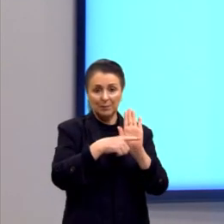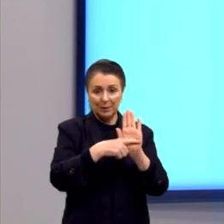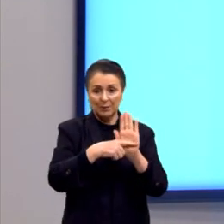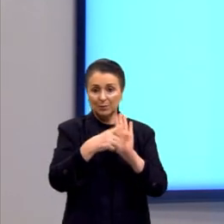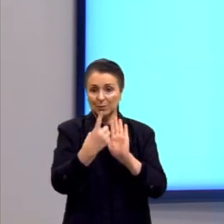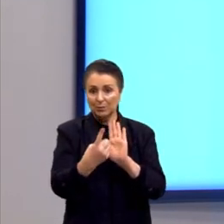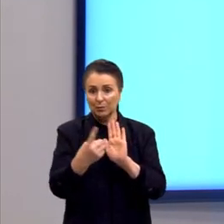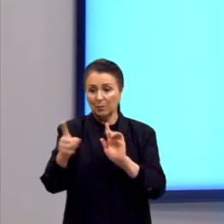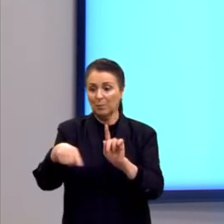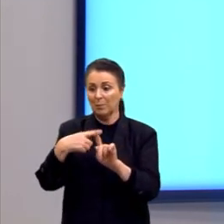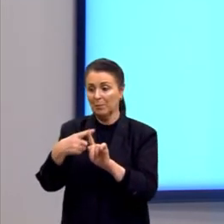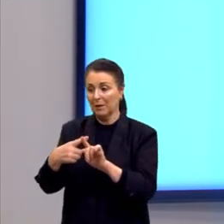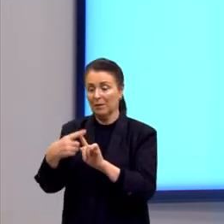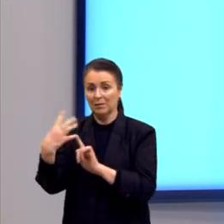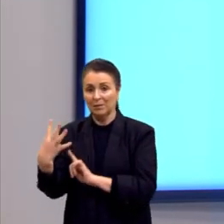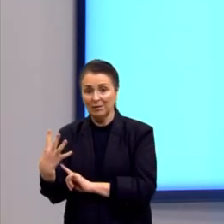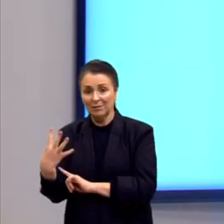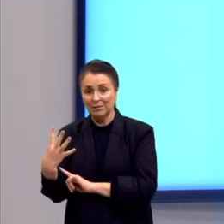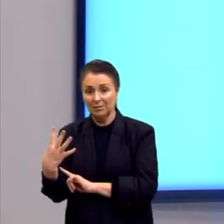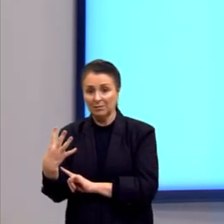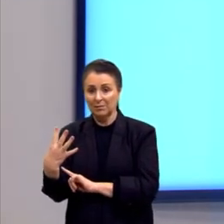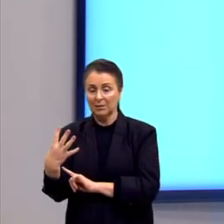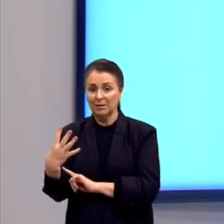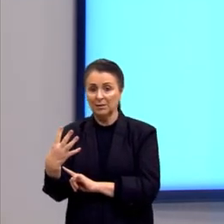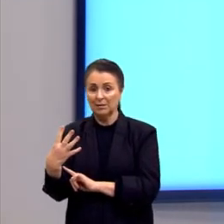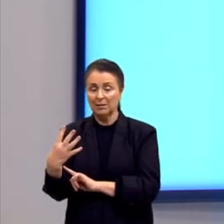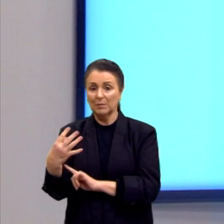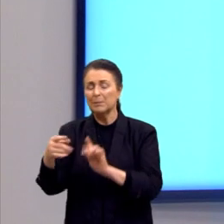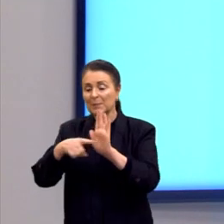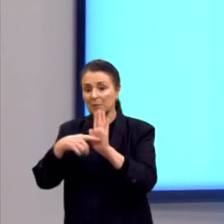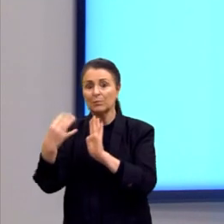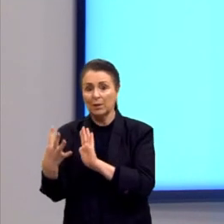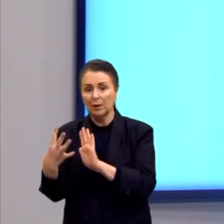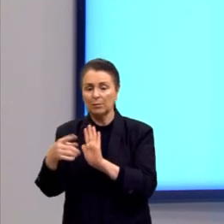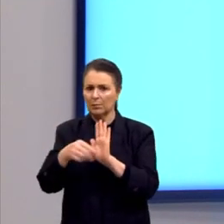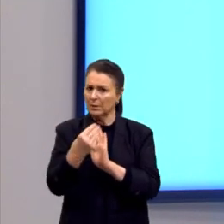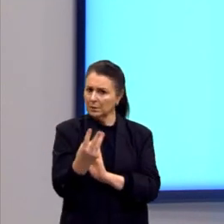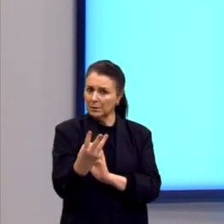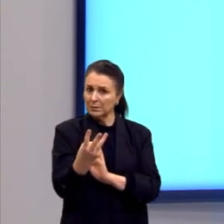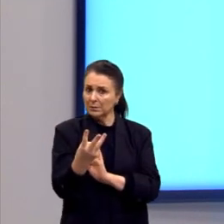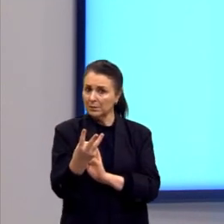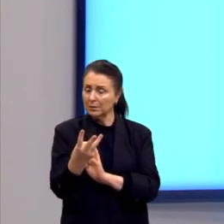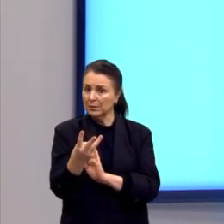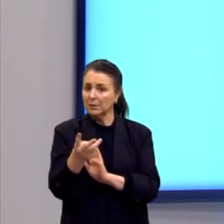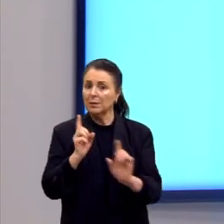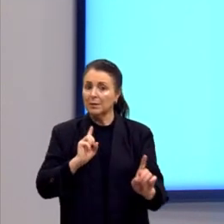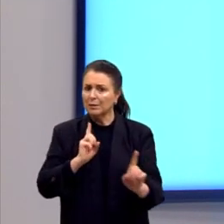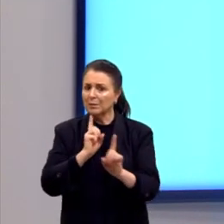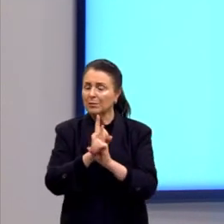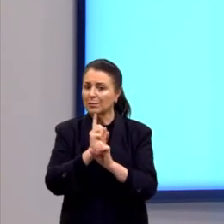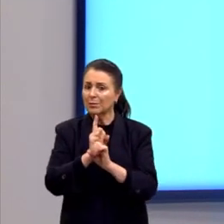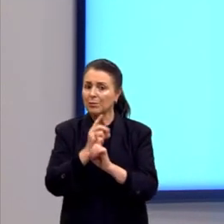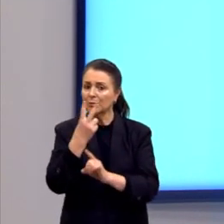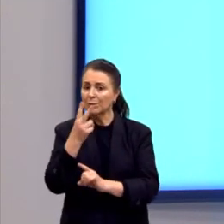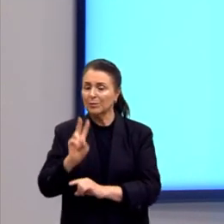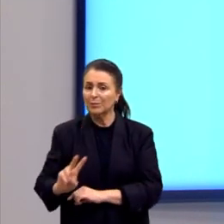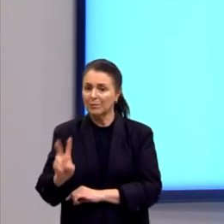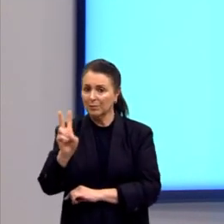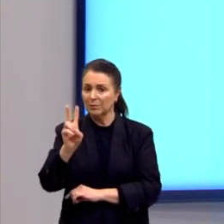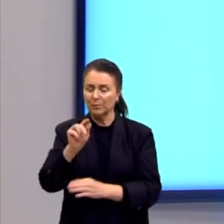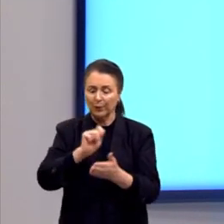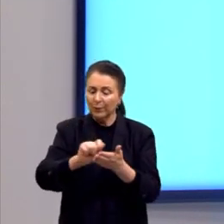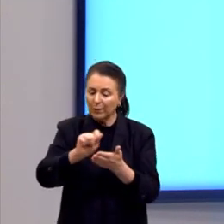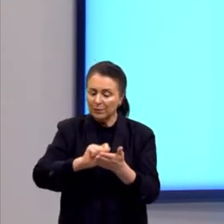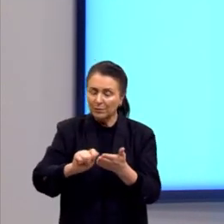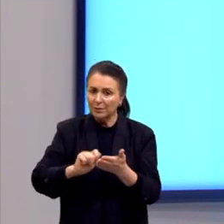é três então achamos as nossas raízes então nós buscamos esses dois valores tá gente pode fazendo ali